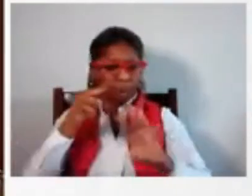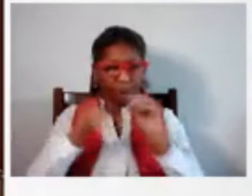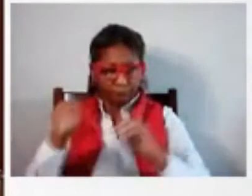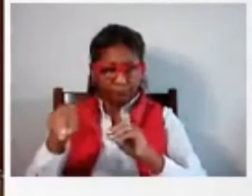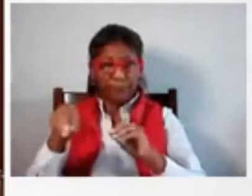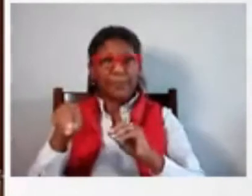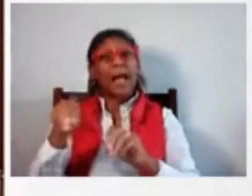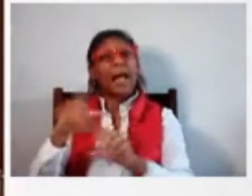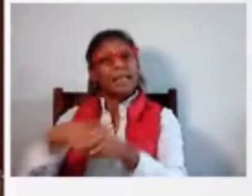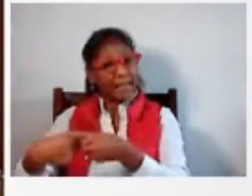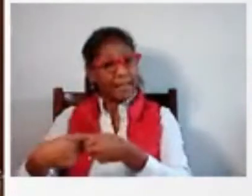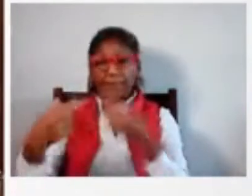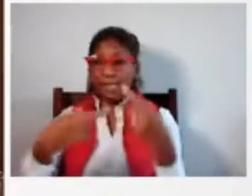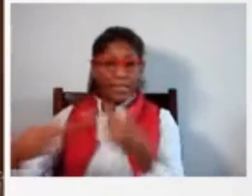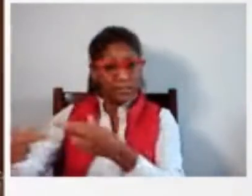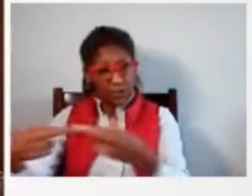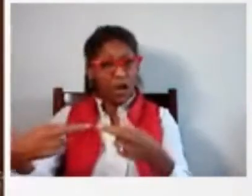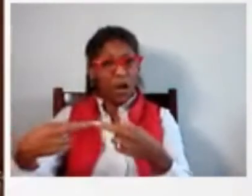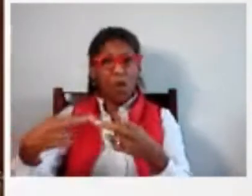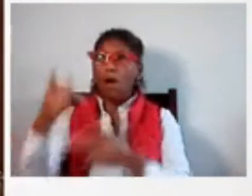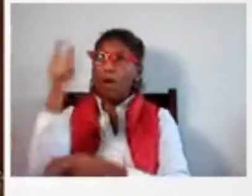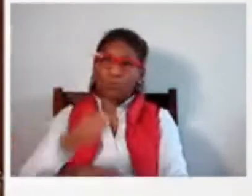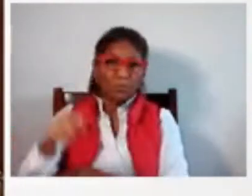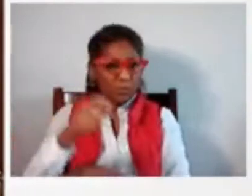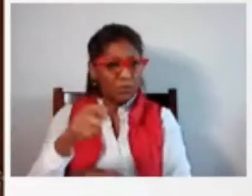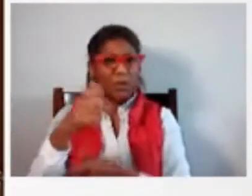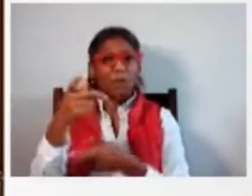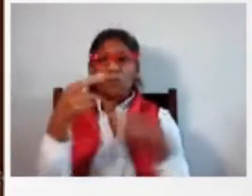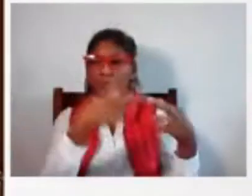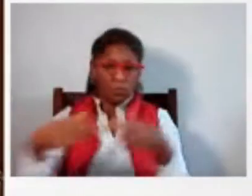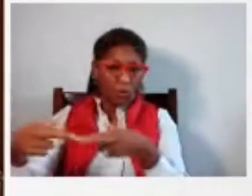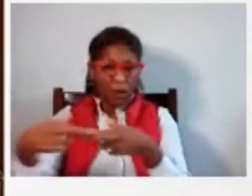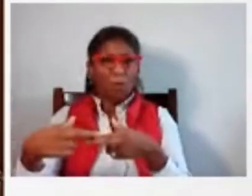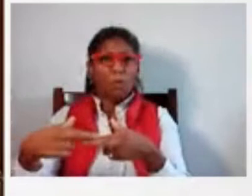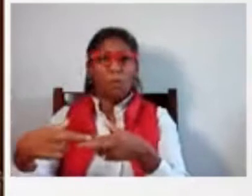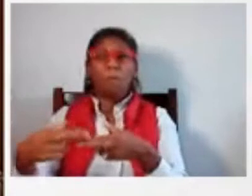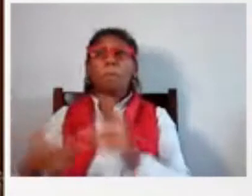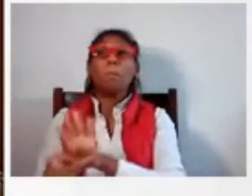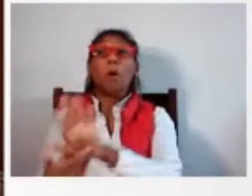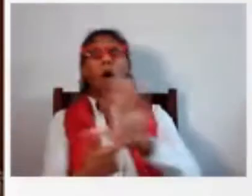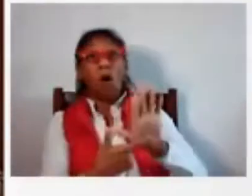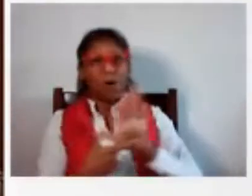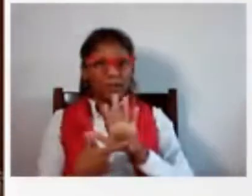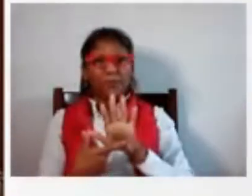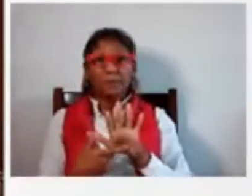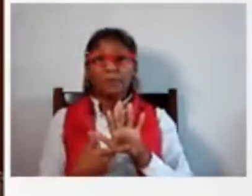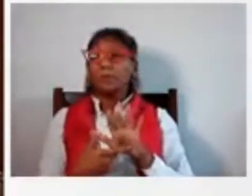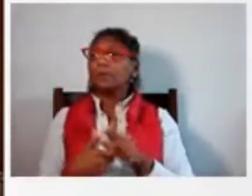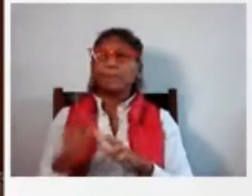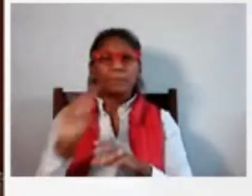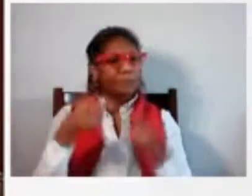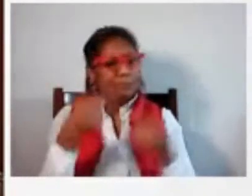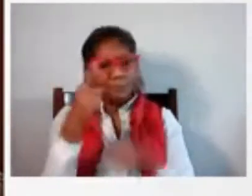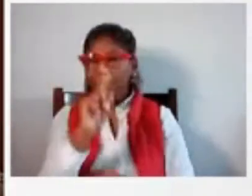municípios, as regiões, a partir das suas associações regionais, vão poder apresentar a sua contestação a partir